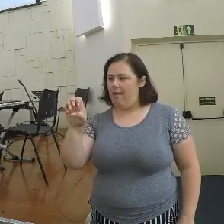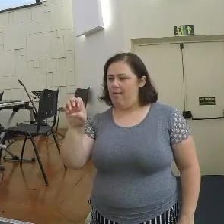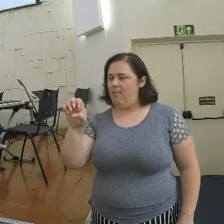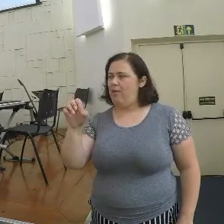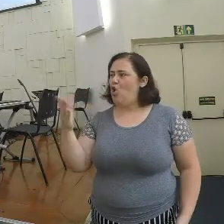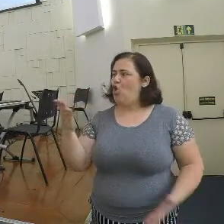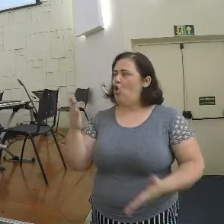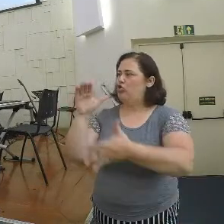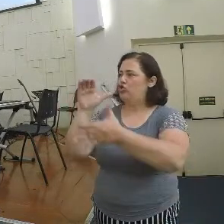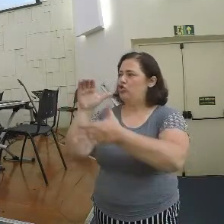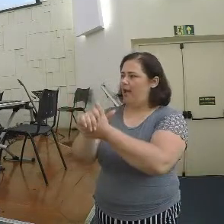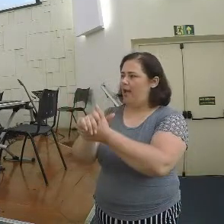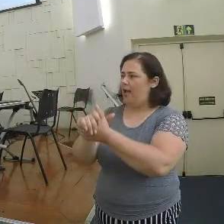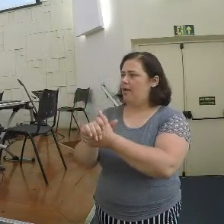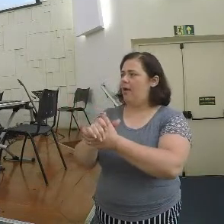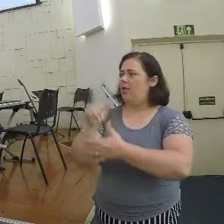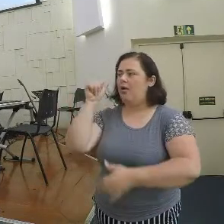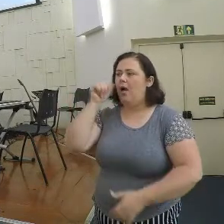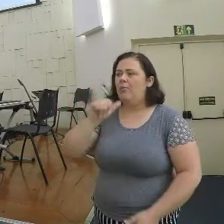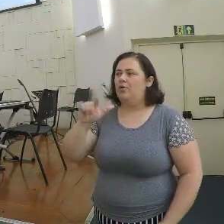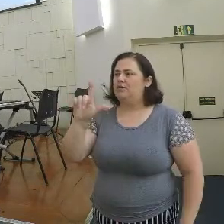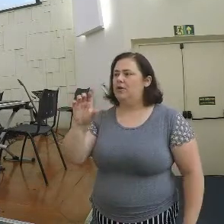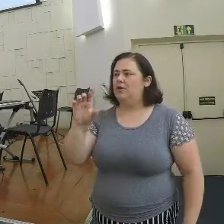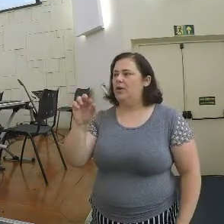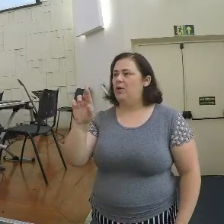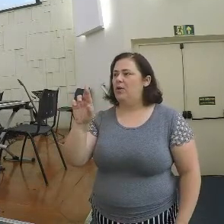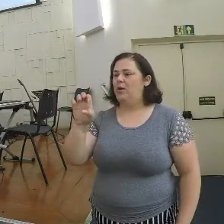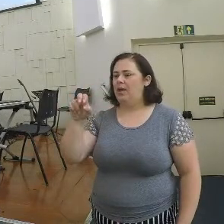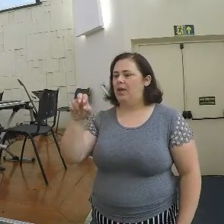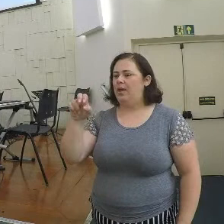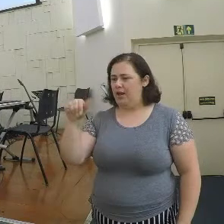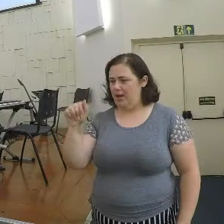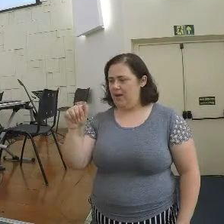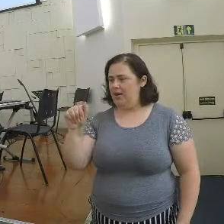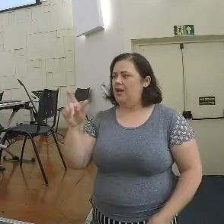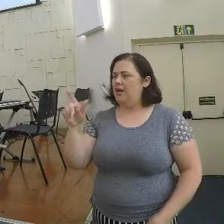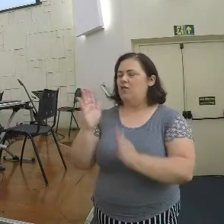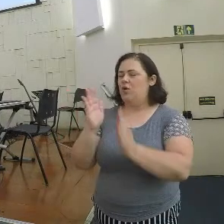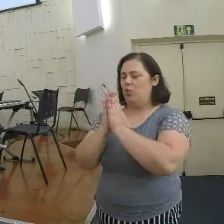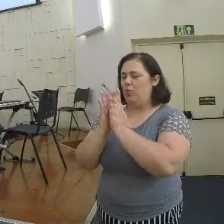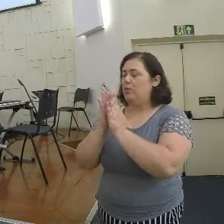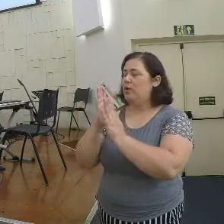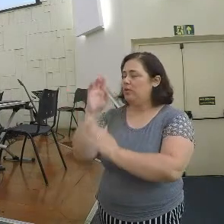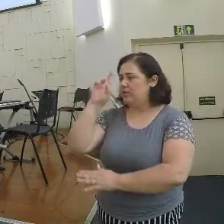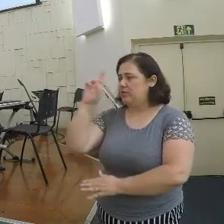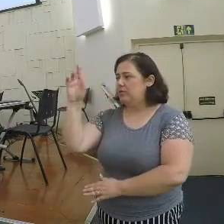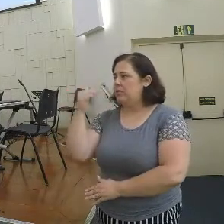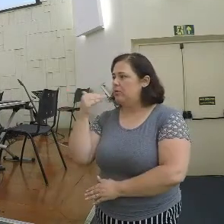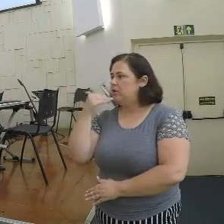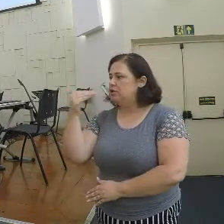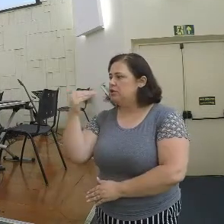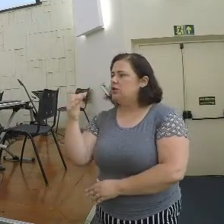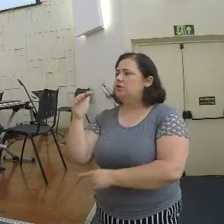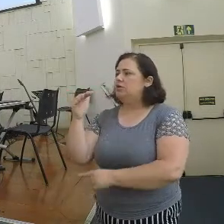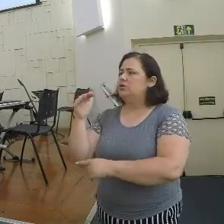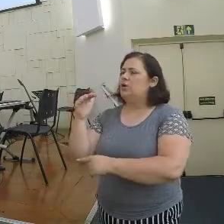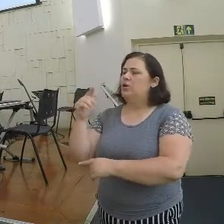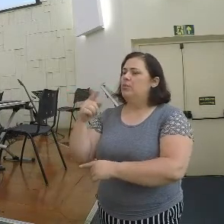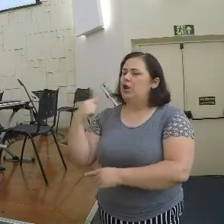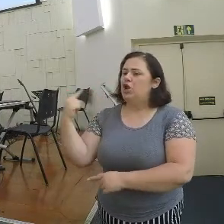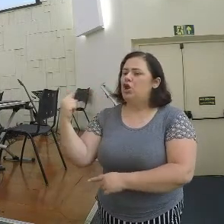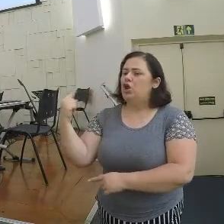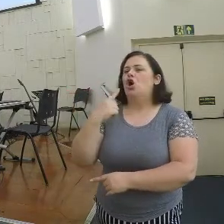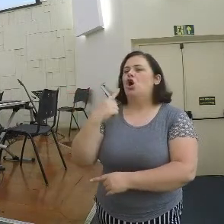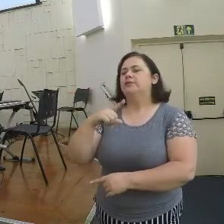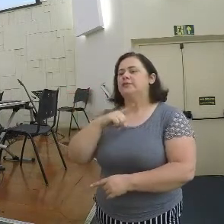ele é o Guilherme da Lorena. O irmão Guilherme vai orar ao Senhor, pedindo ao Senhor que nos ajude a ser